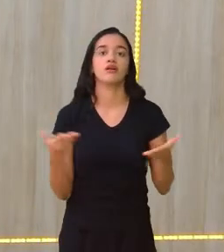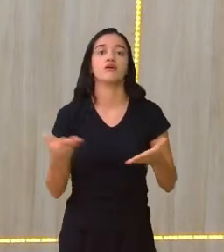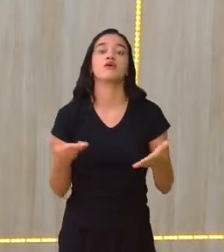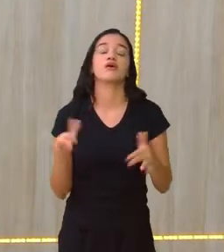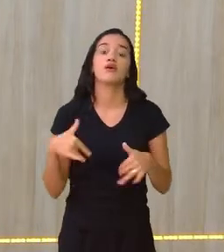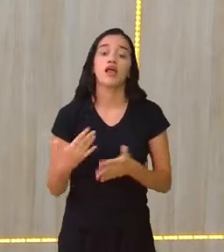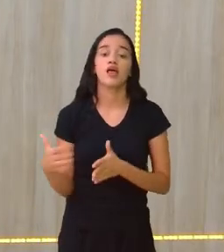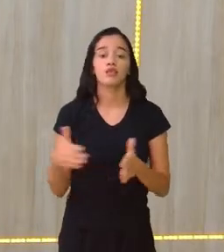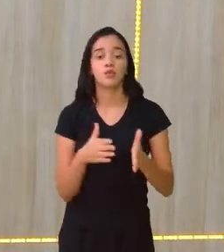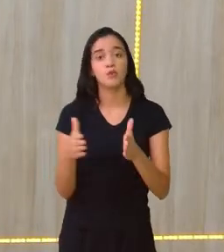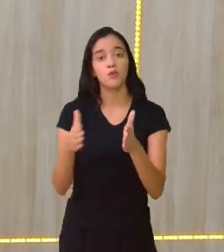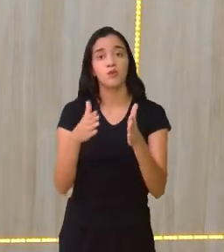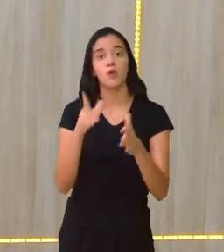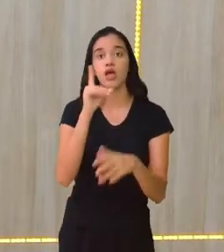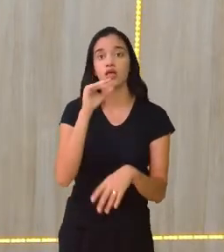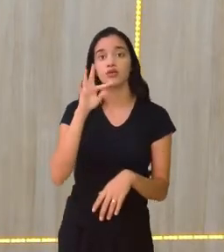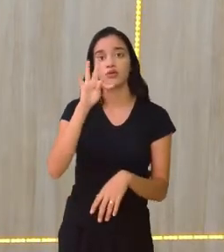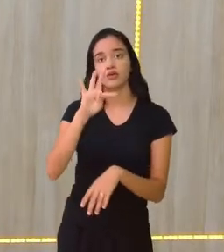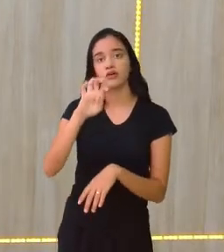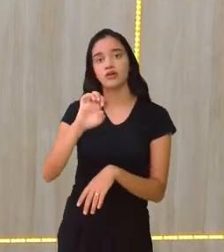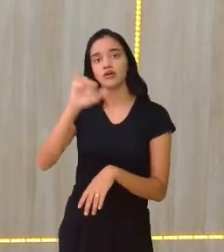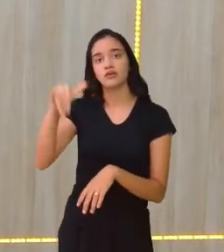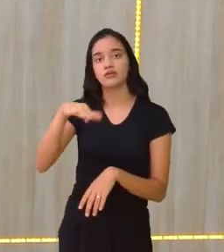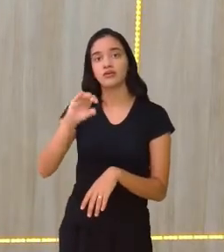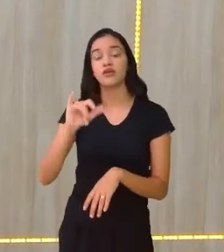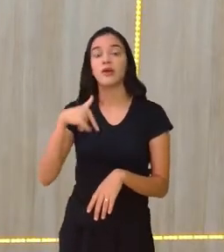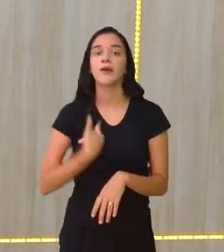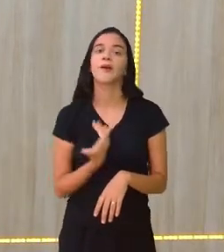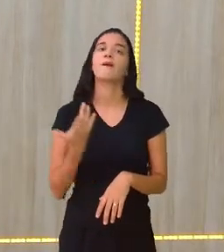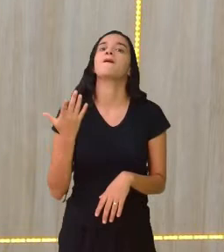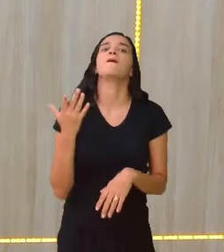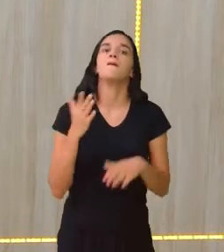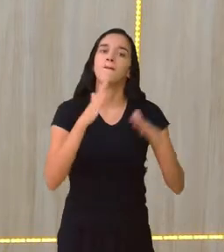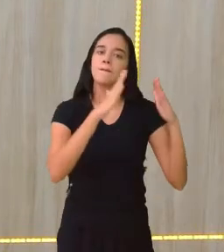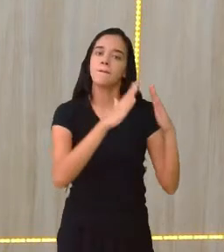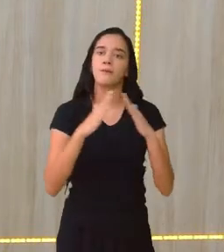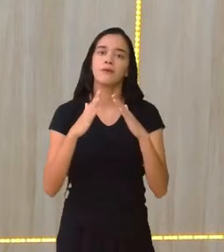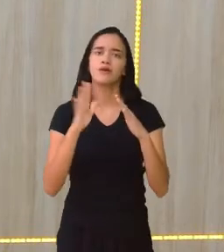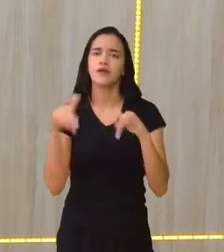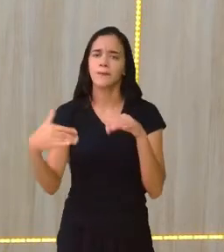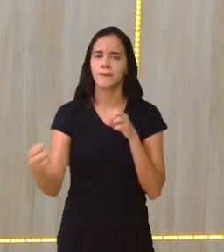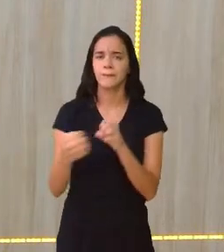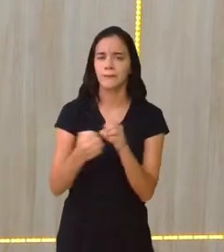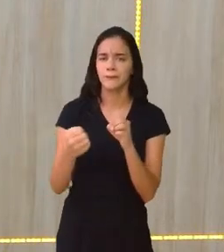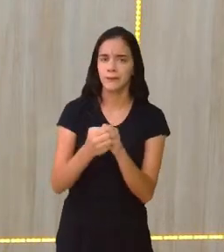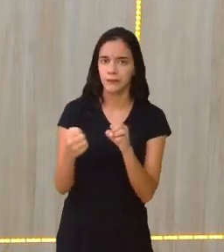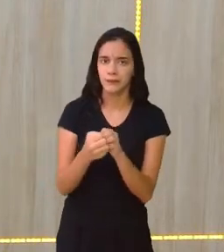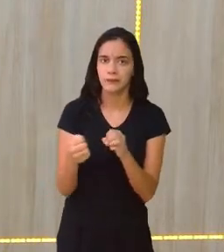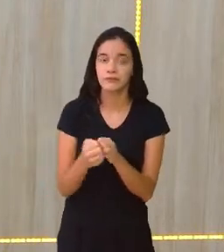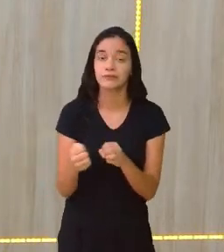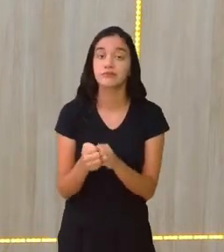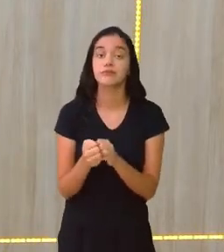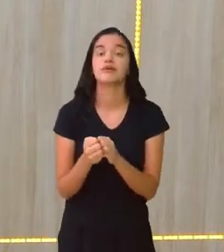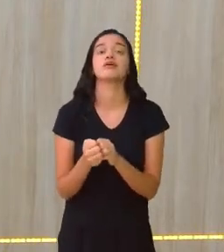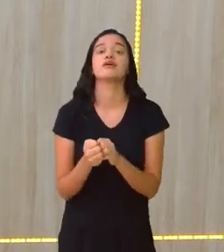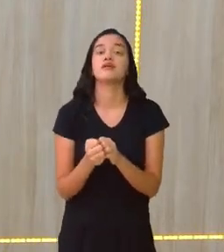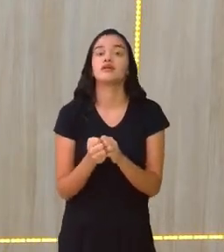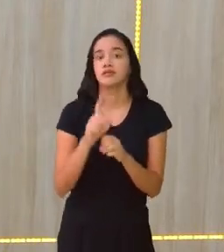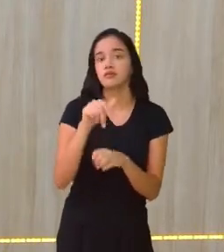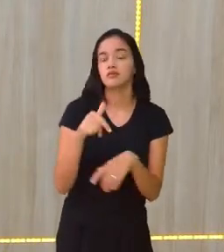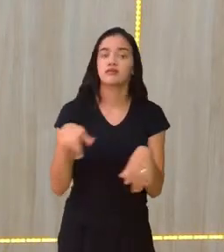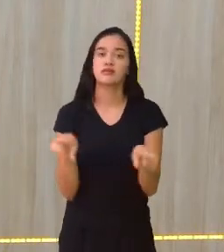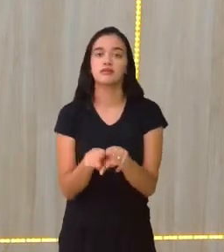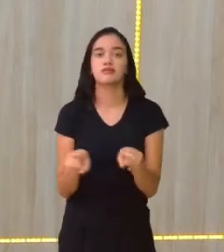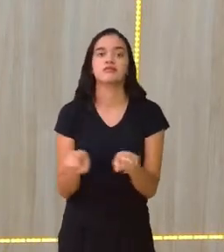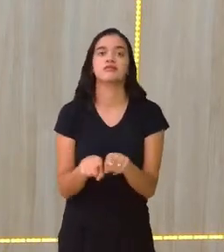Tejo, né, a professora Vanessa falou, eu morei um tempinho lá e eu morava até próximo do rio. E